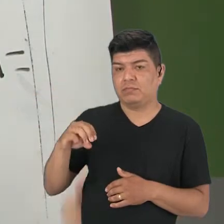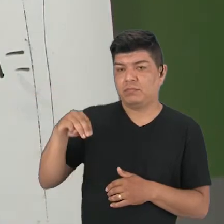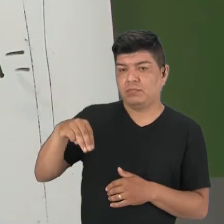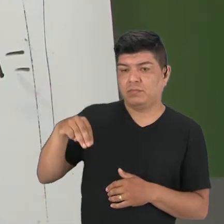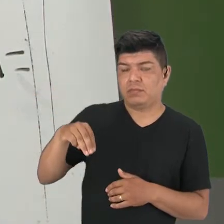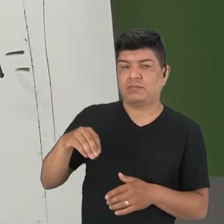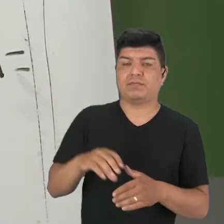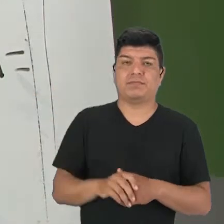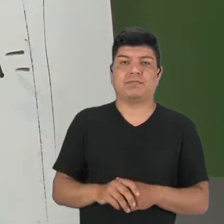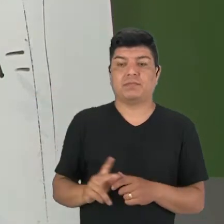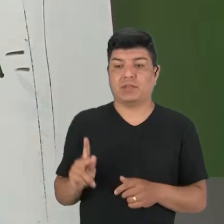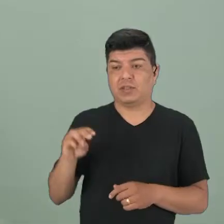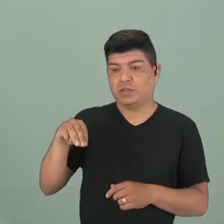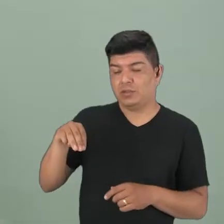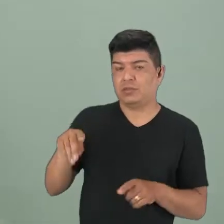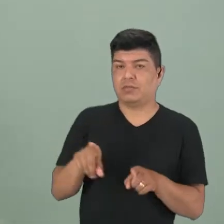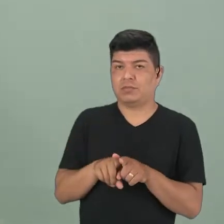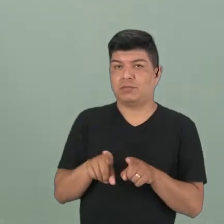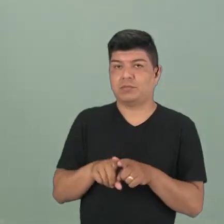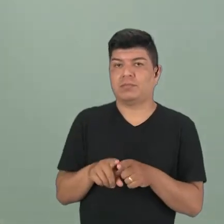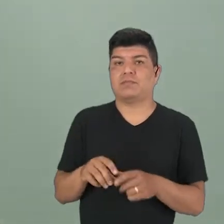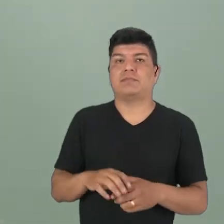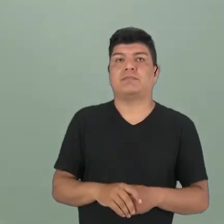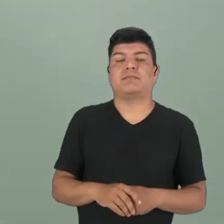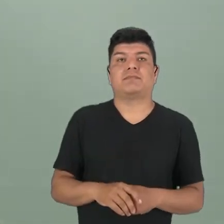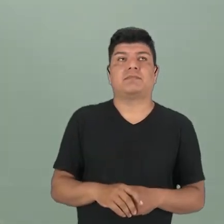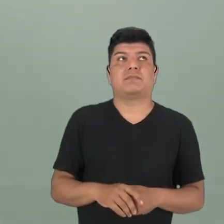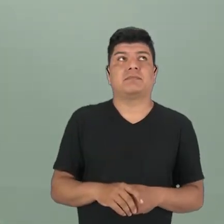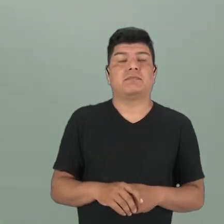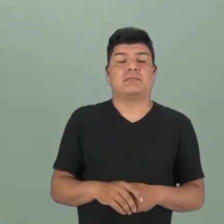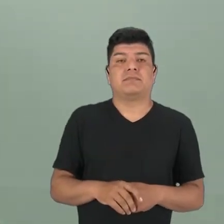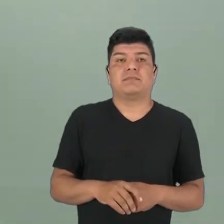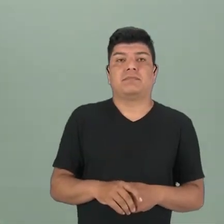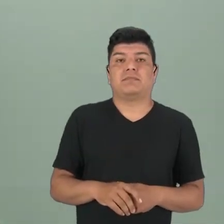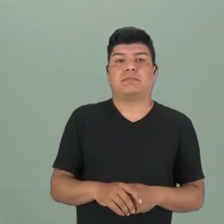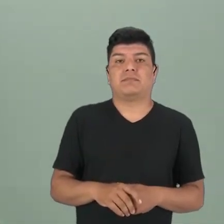e quilômetro. Que essas são as siglas que a gente usa.